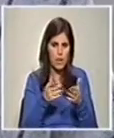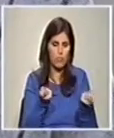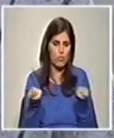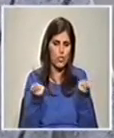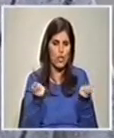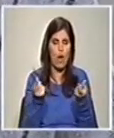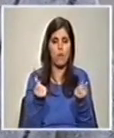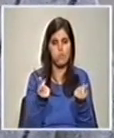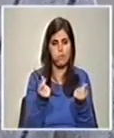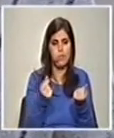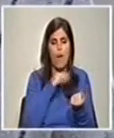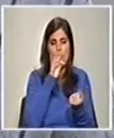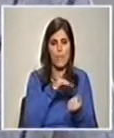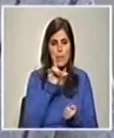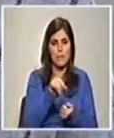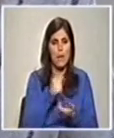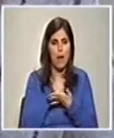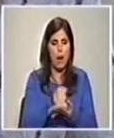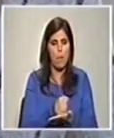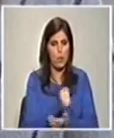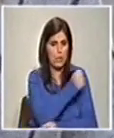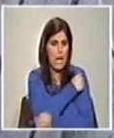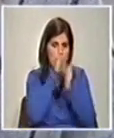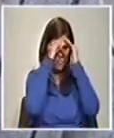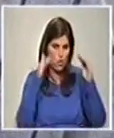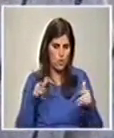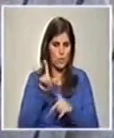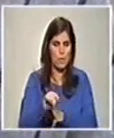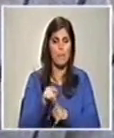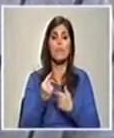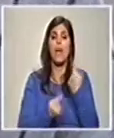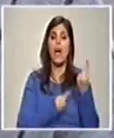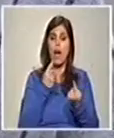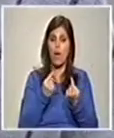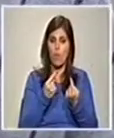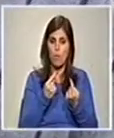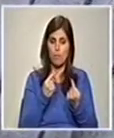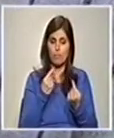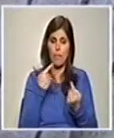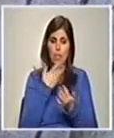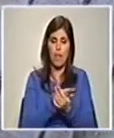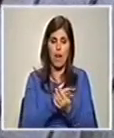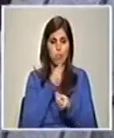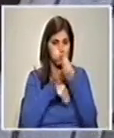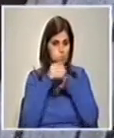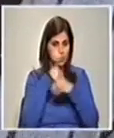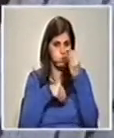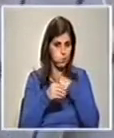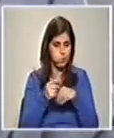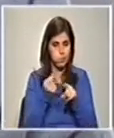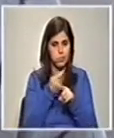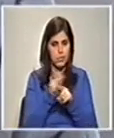financeira familiar e até algum apoio de habitação, alguma doação de refeições,